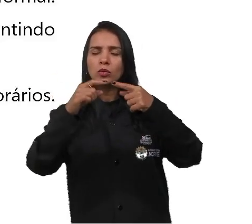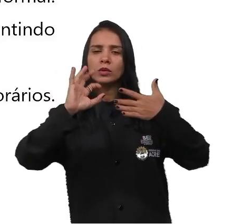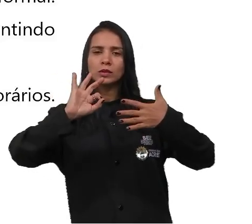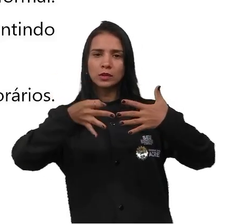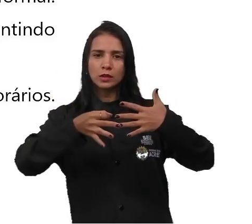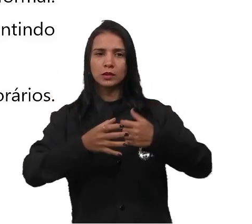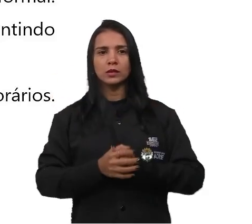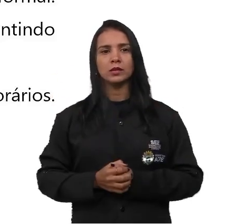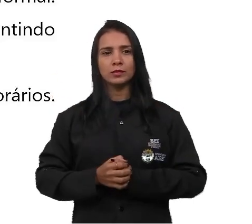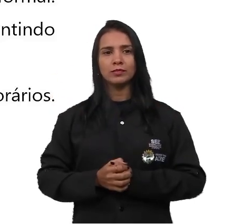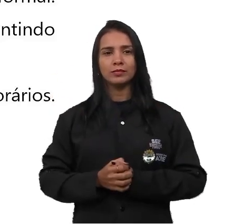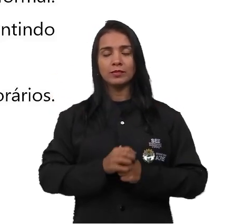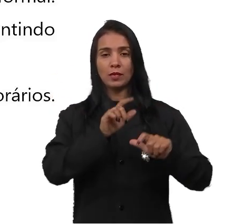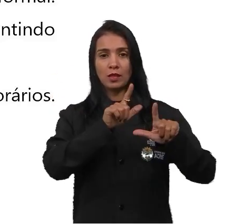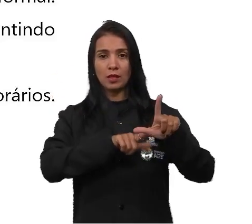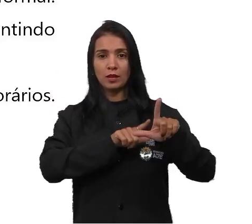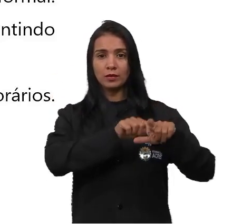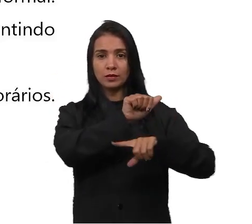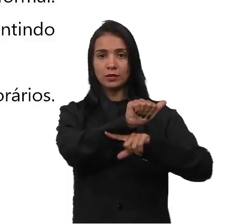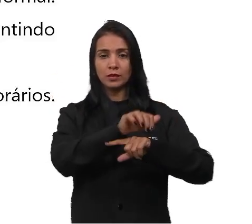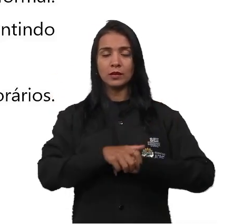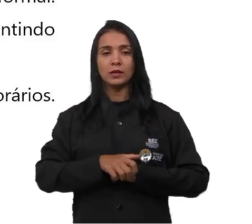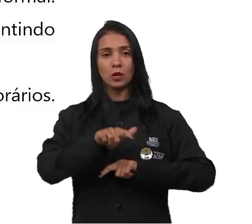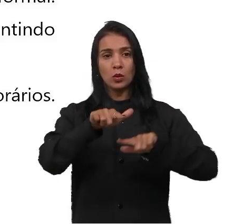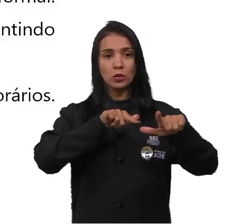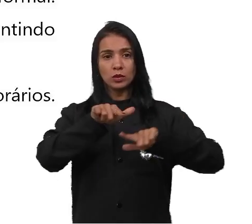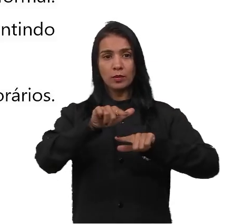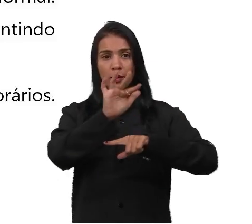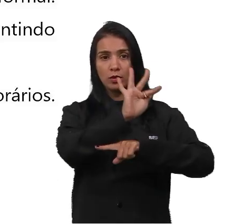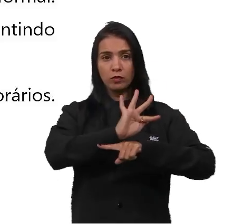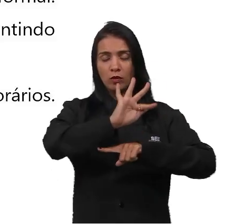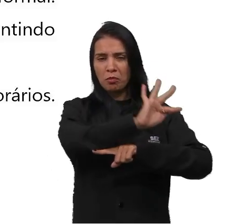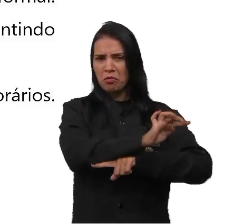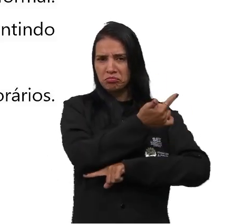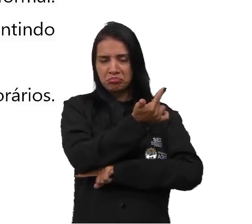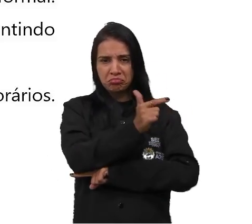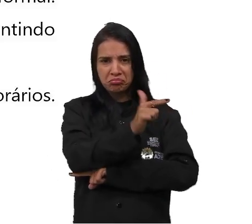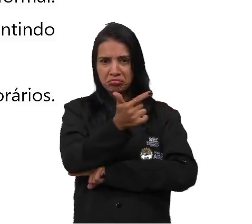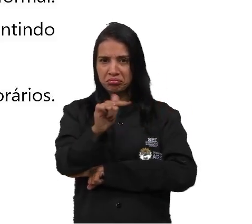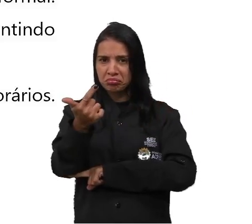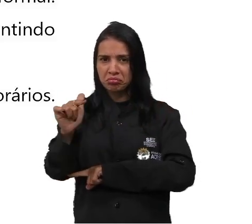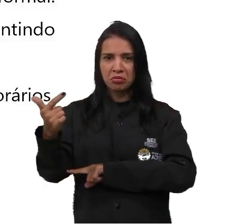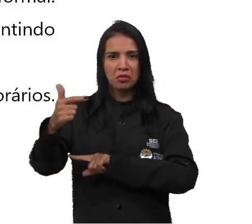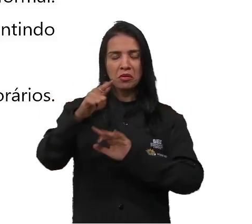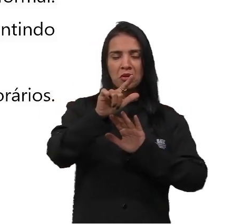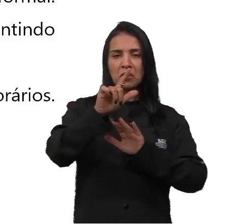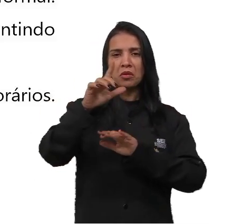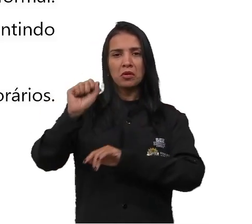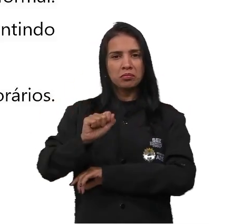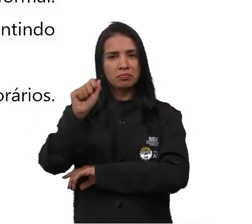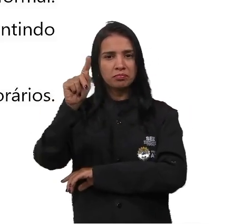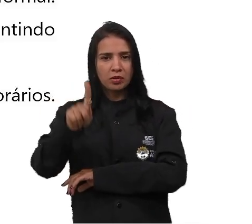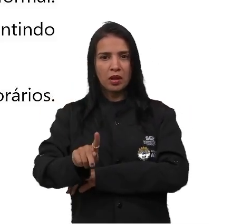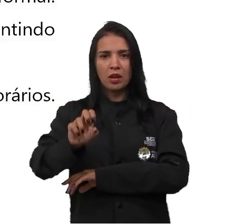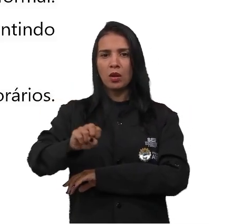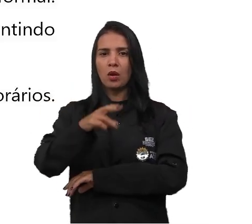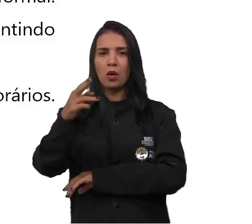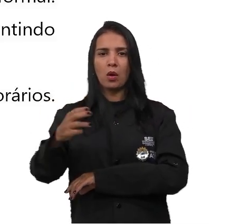A. O trabalho formal não garante benefícios como aposentadoria